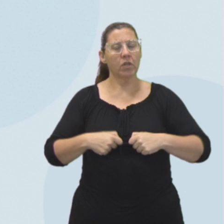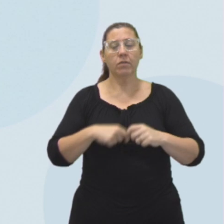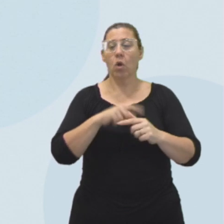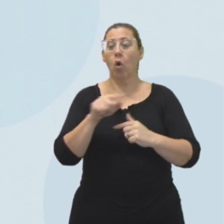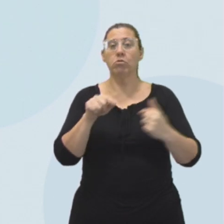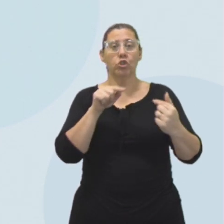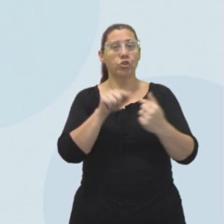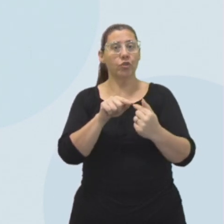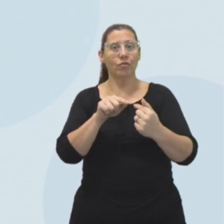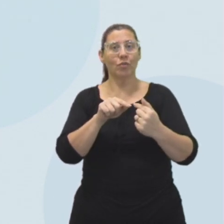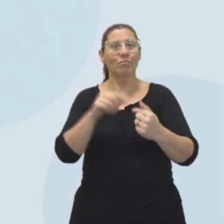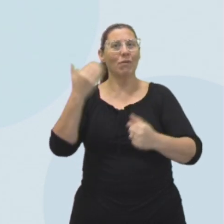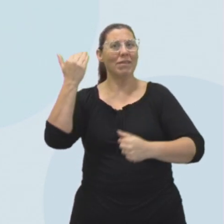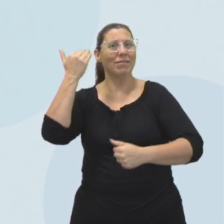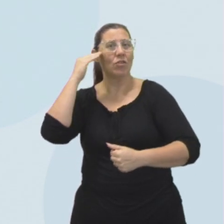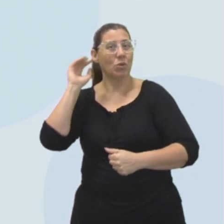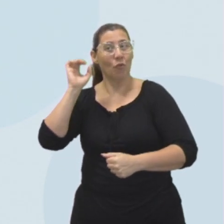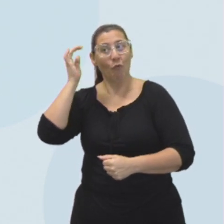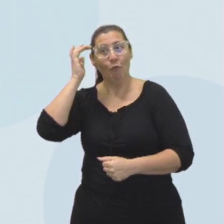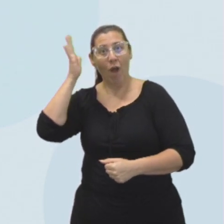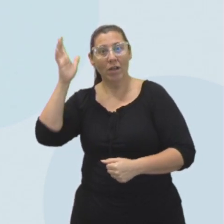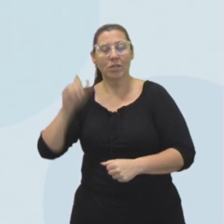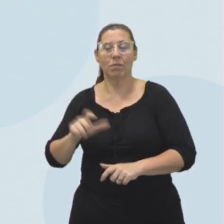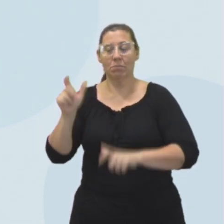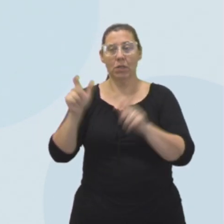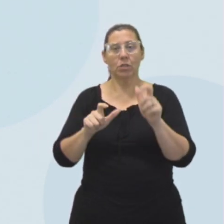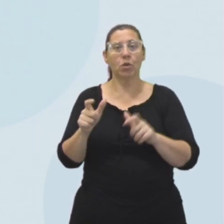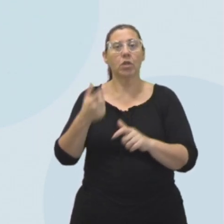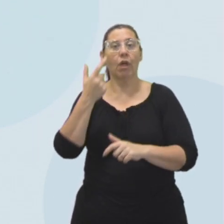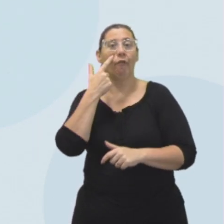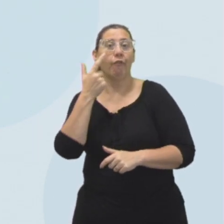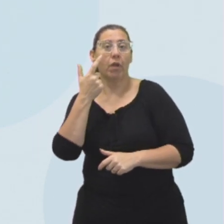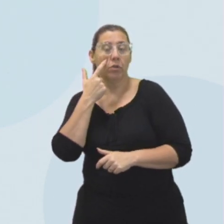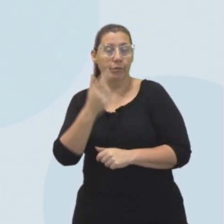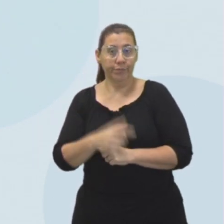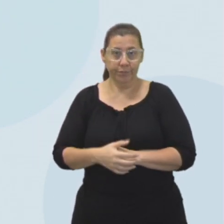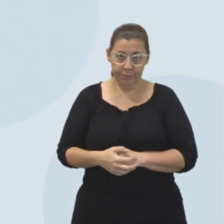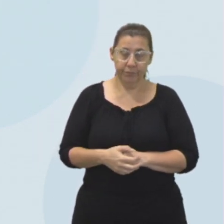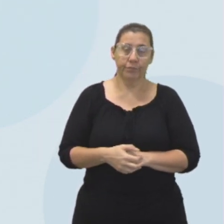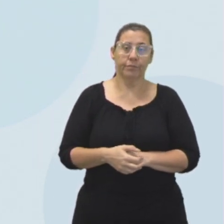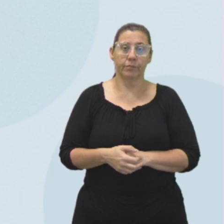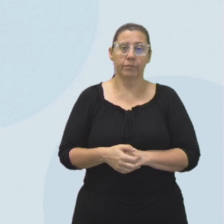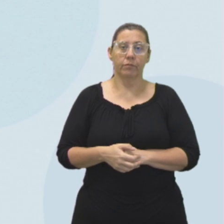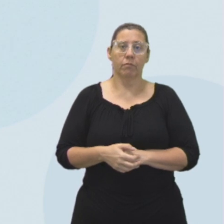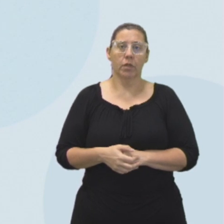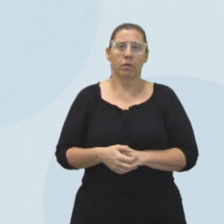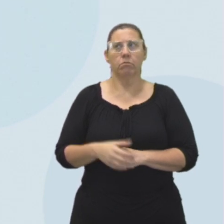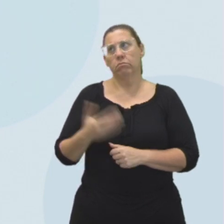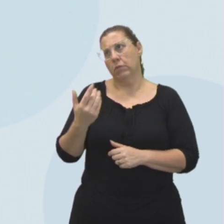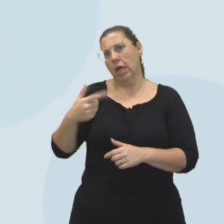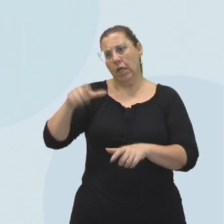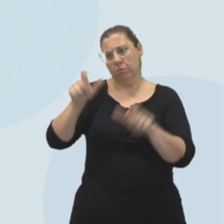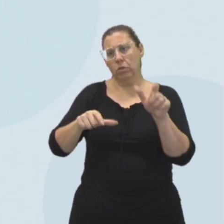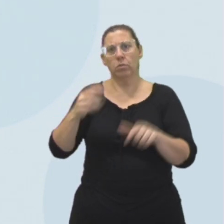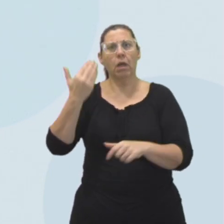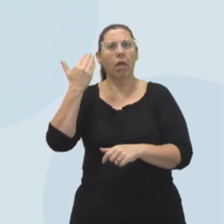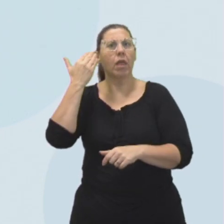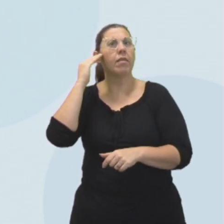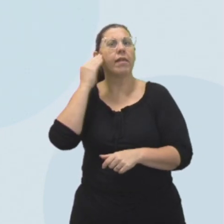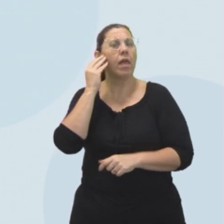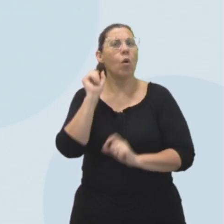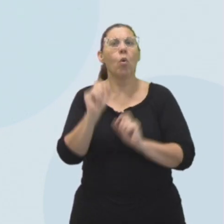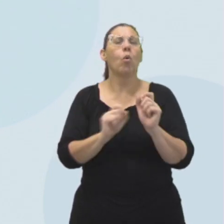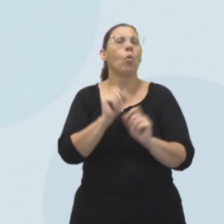objetivas, precisam estar claras para quem está escutando, para quem está vendo. Tem que fazer sentido para as pessoas que